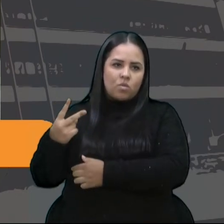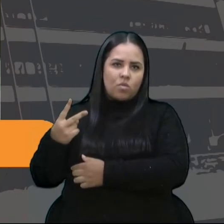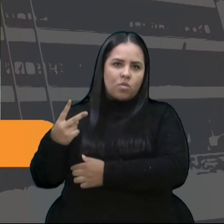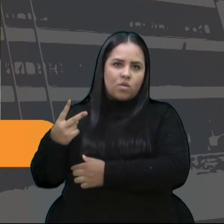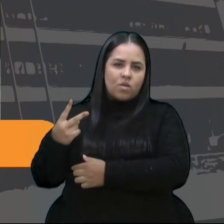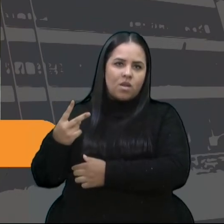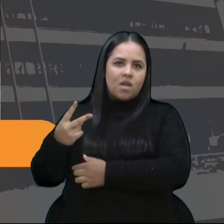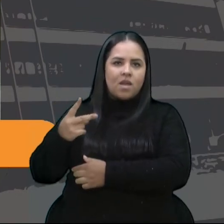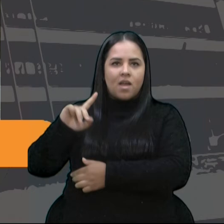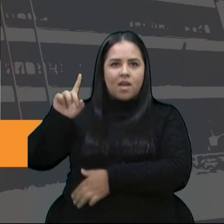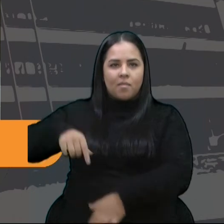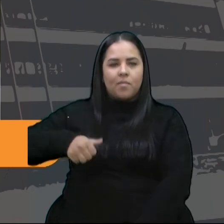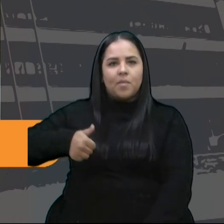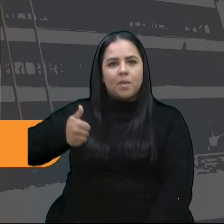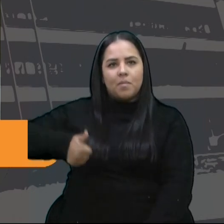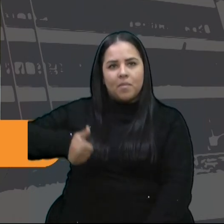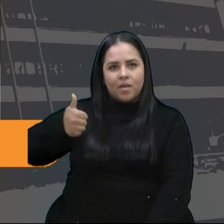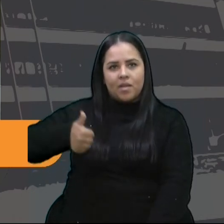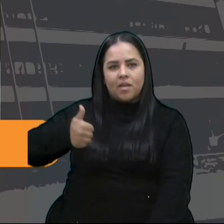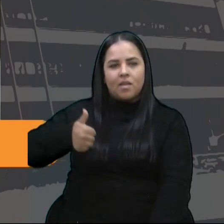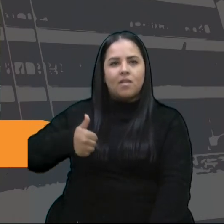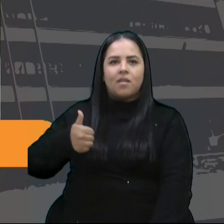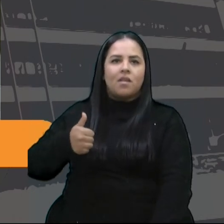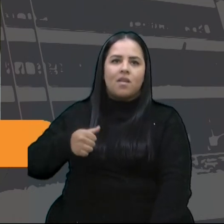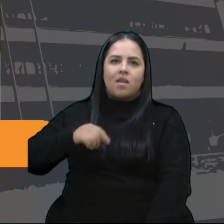primeira é o fato inegável.